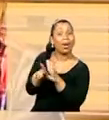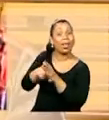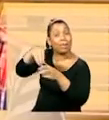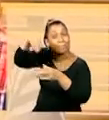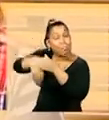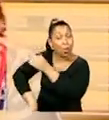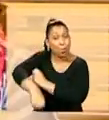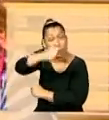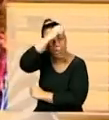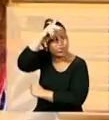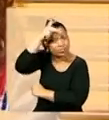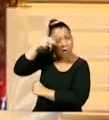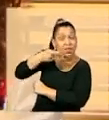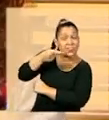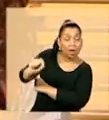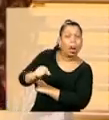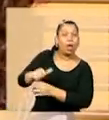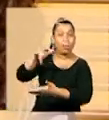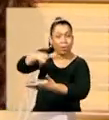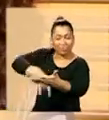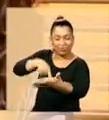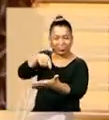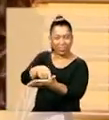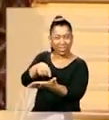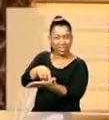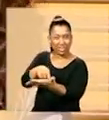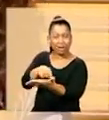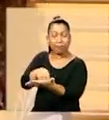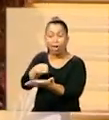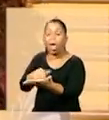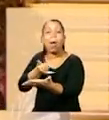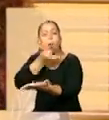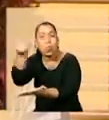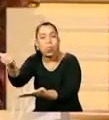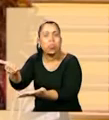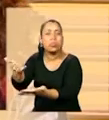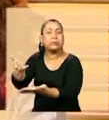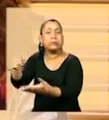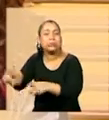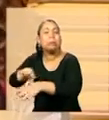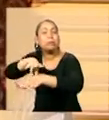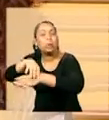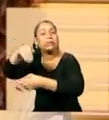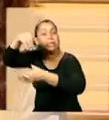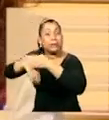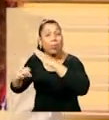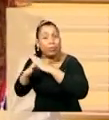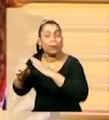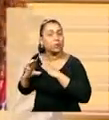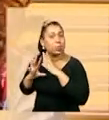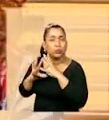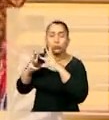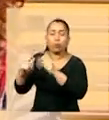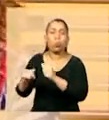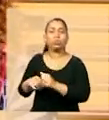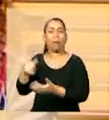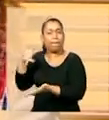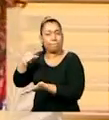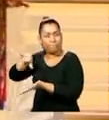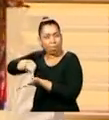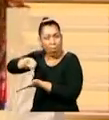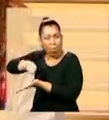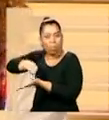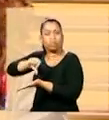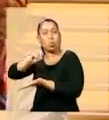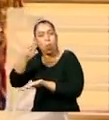legislação municipal que implantou a ficha de notificação de acidentes de trabalho e doenças em todas as unidades, sejam elas privadas